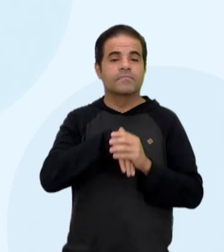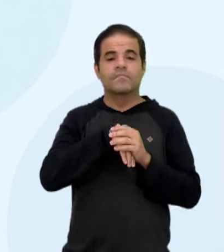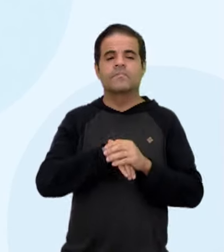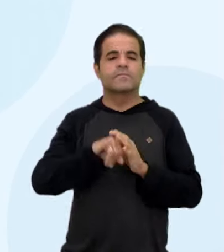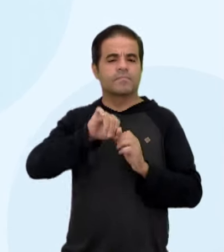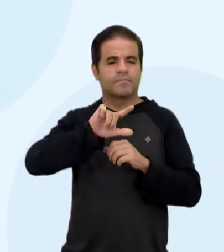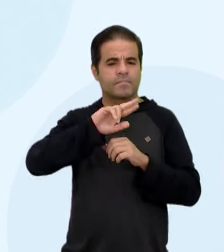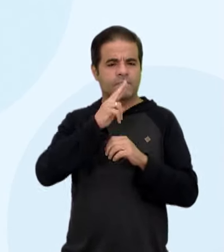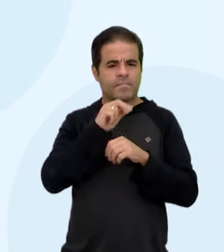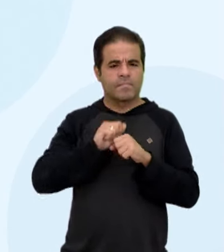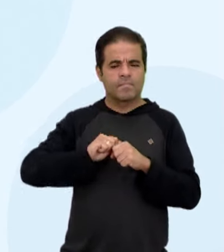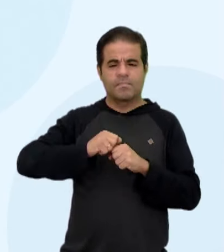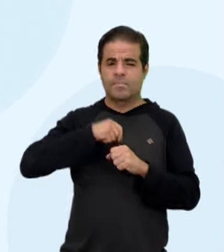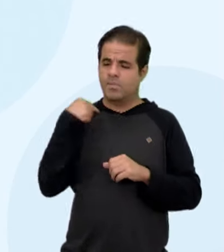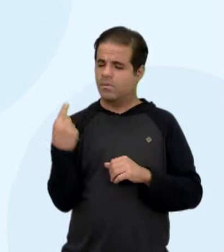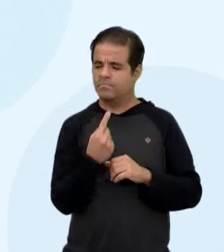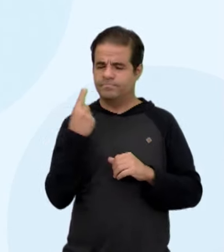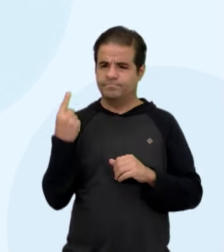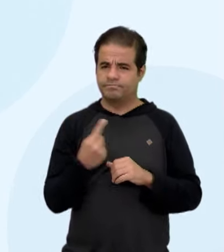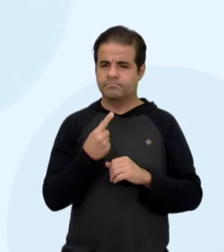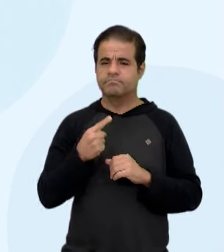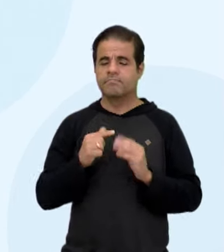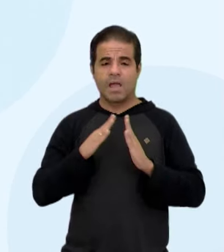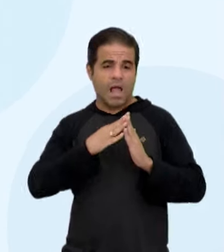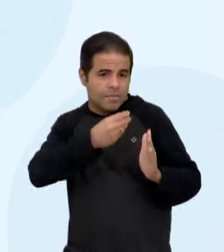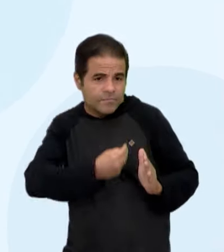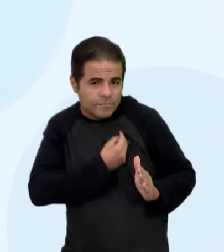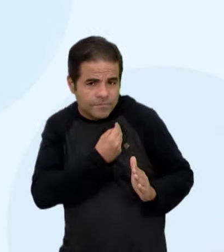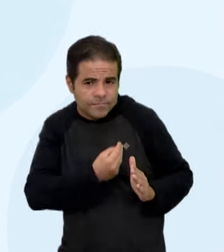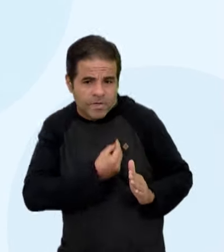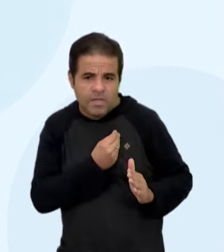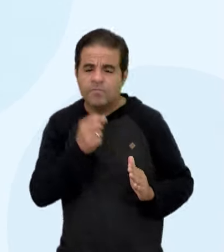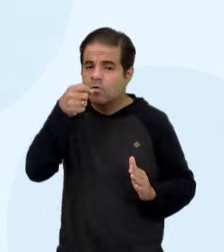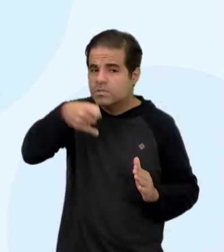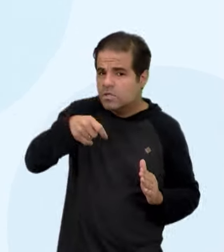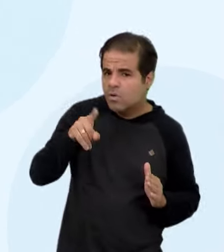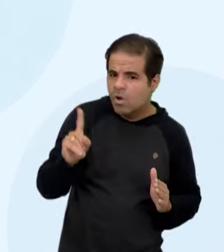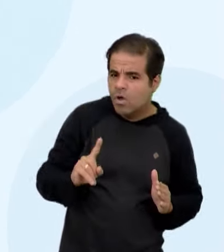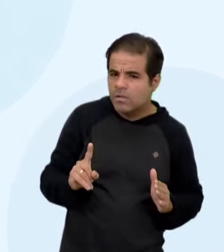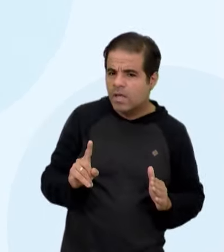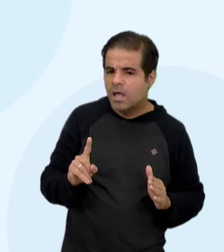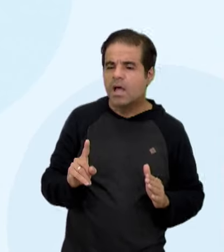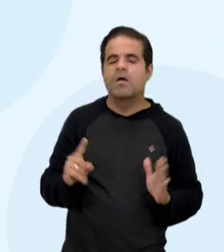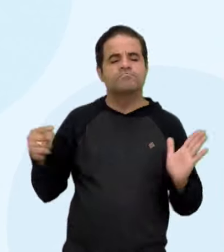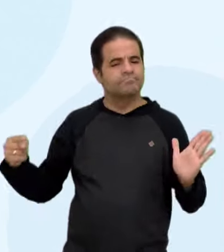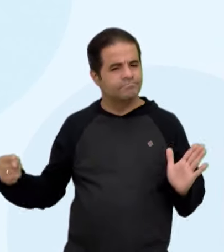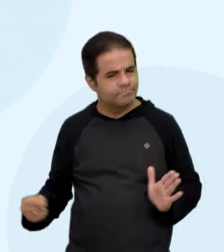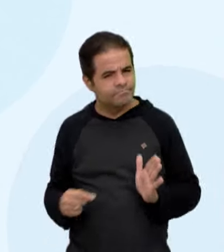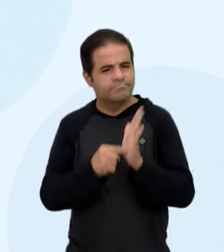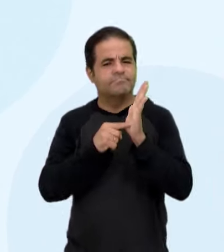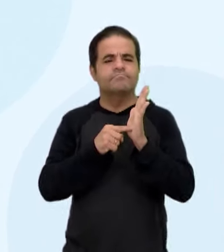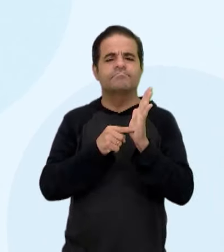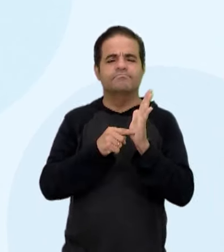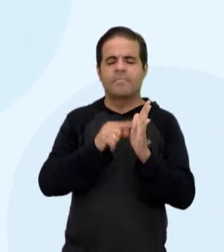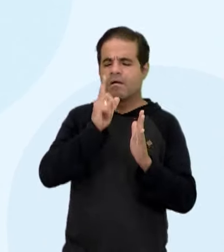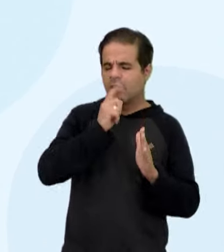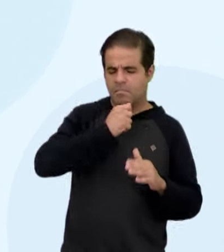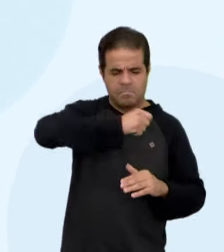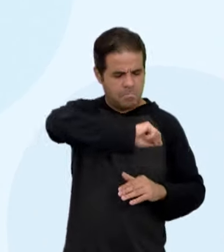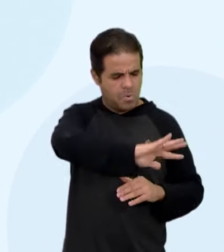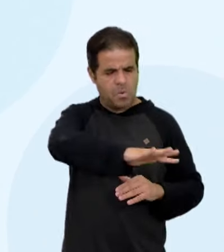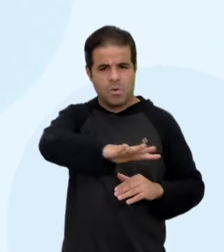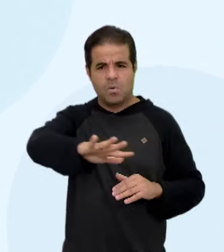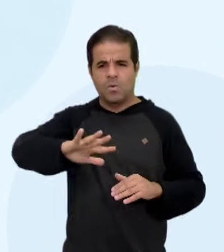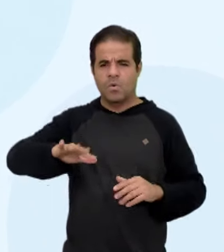planeta Terra, seja ela habitada ou não. Trata-se de um ponto no meio do Oceano Pacífico